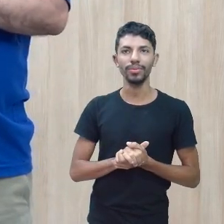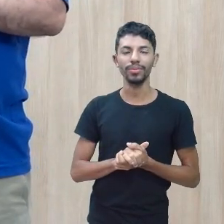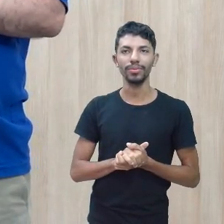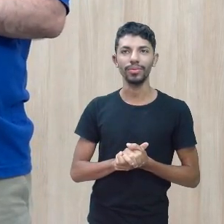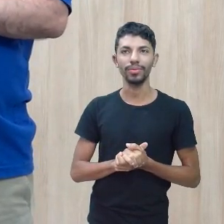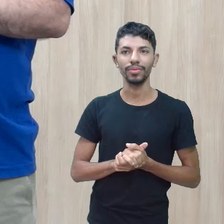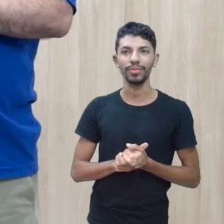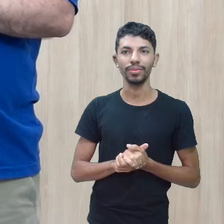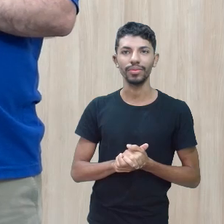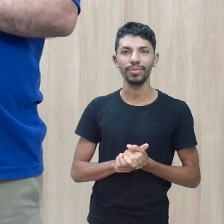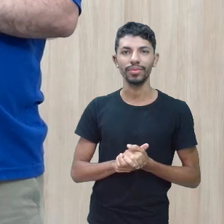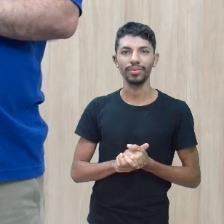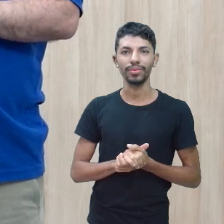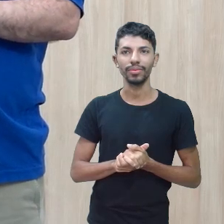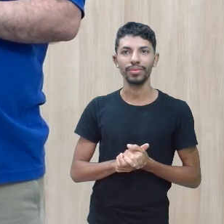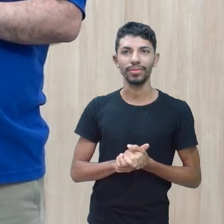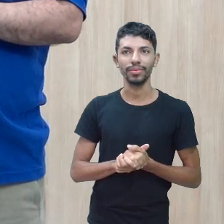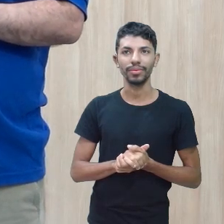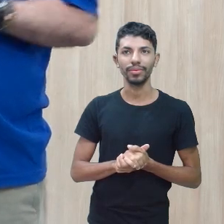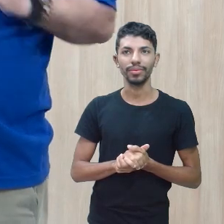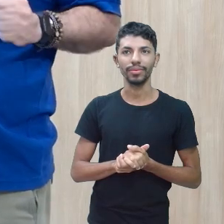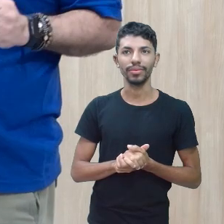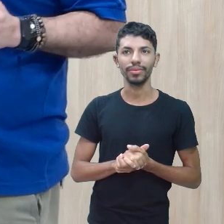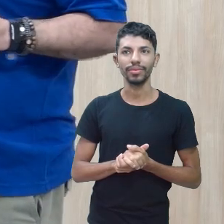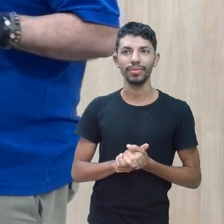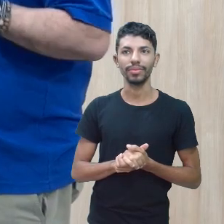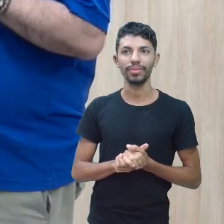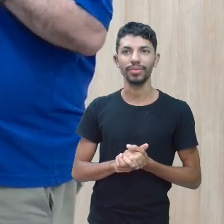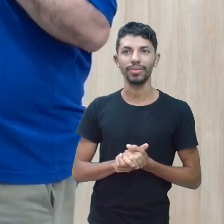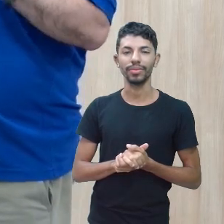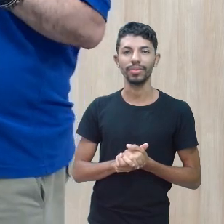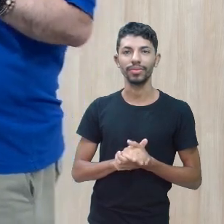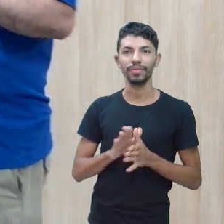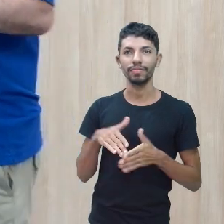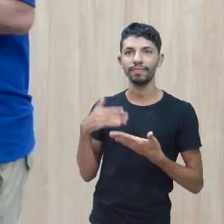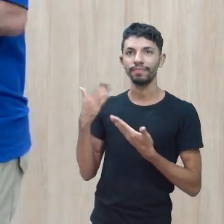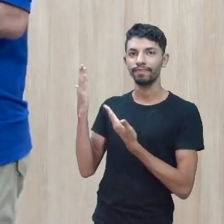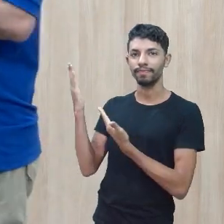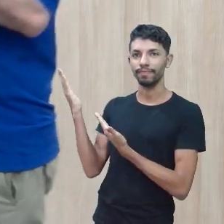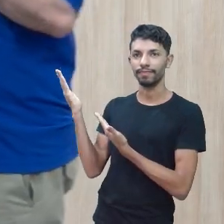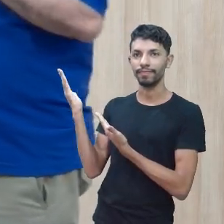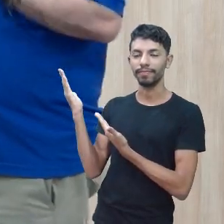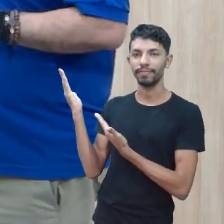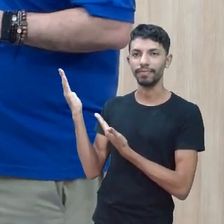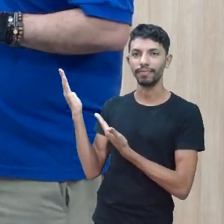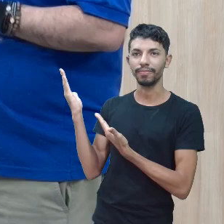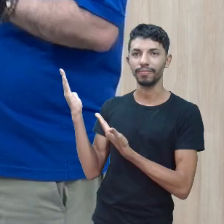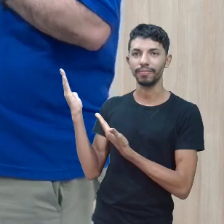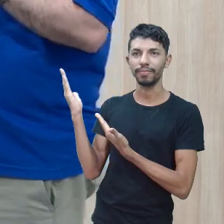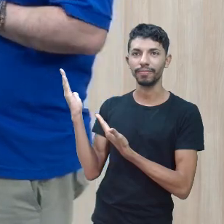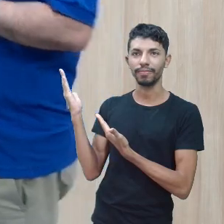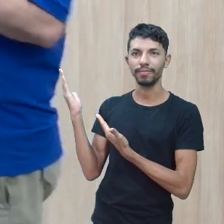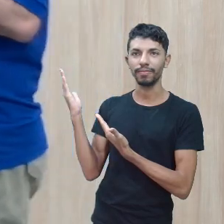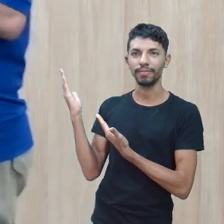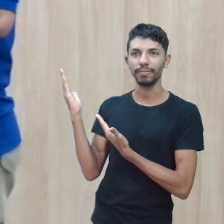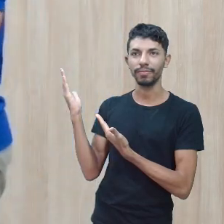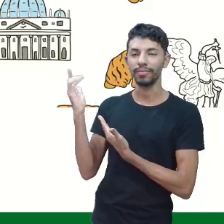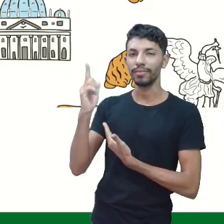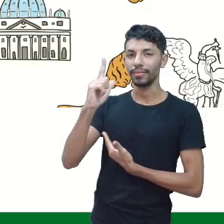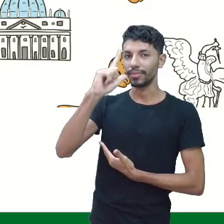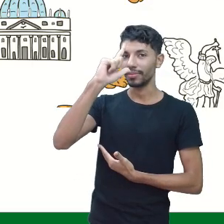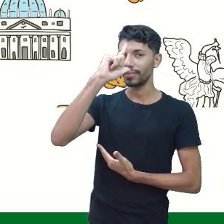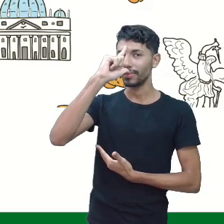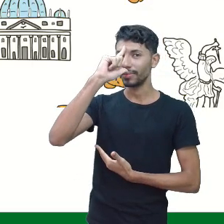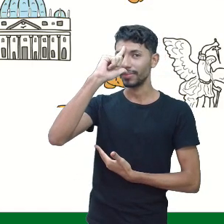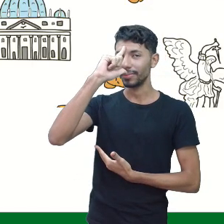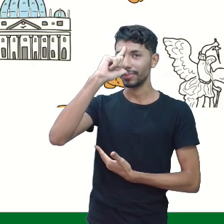Vamos lá. Foi muito. Ok. A citação é essa. Salve genere, historia magistra sum